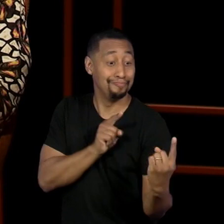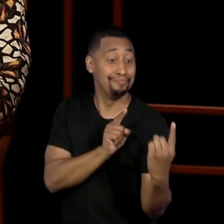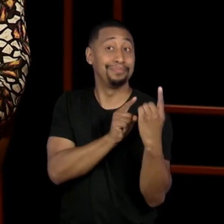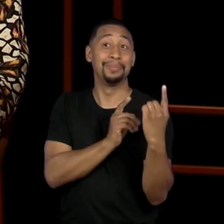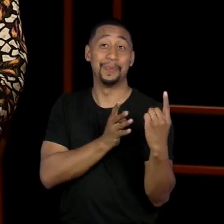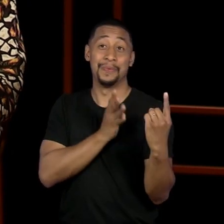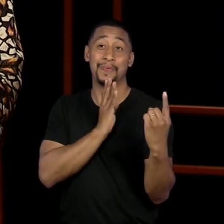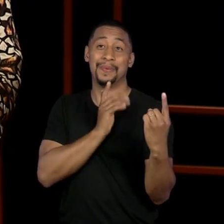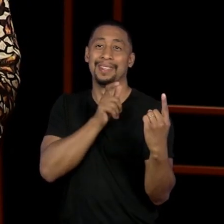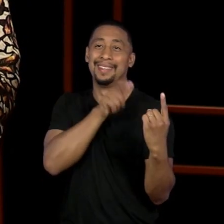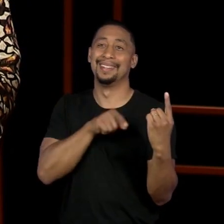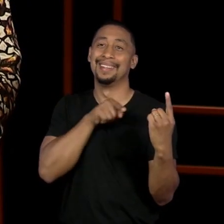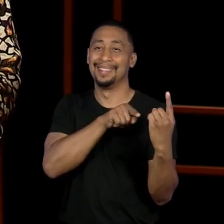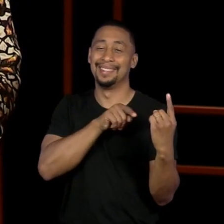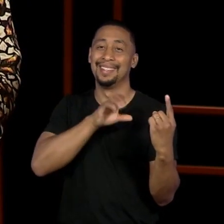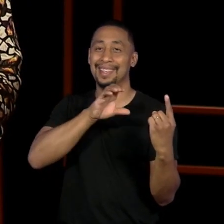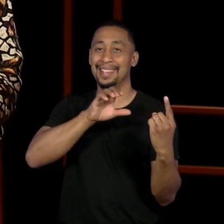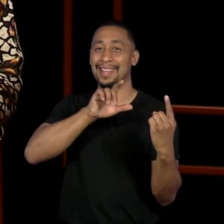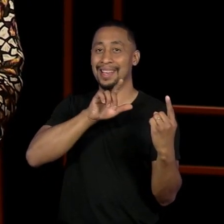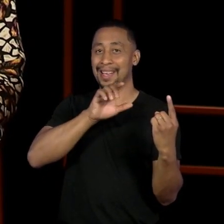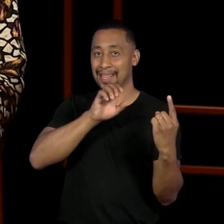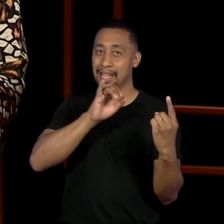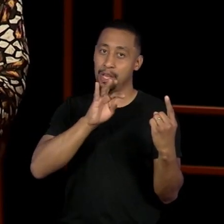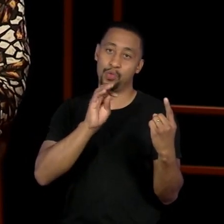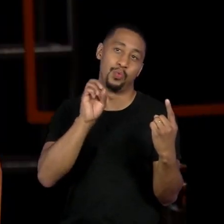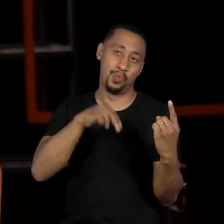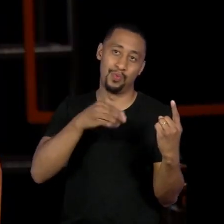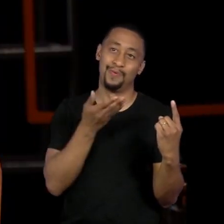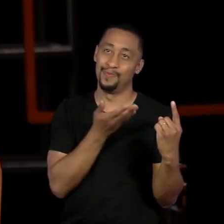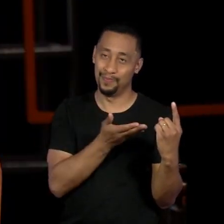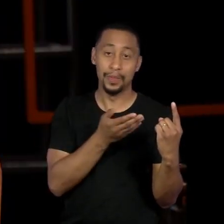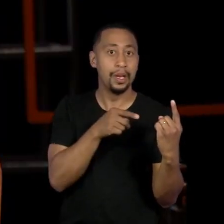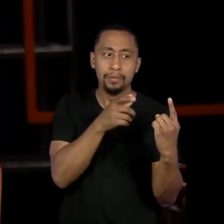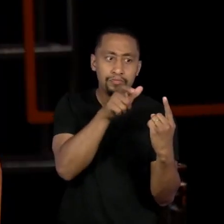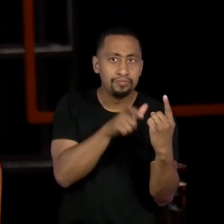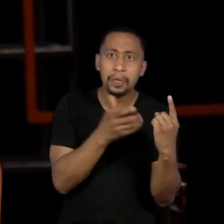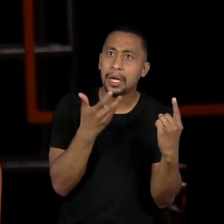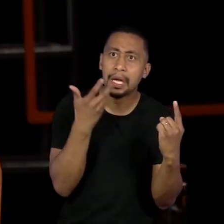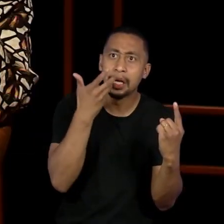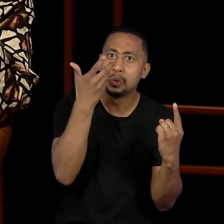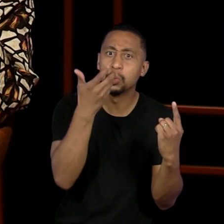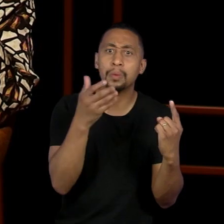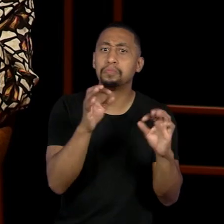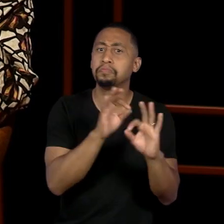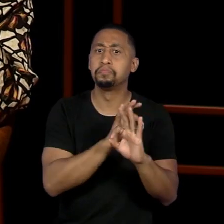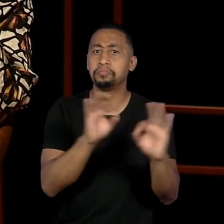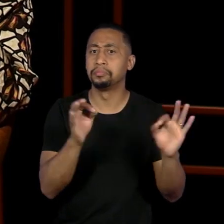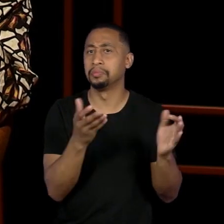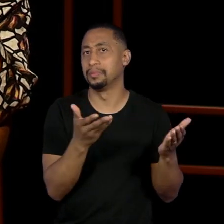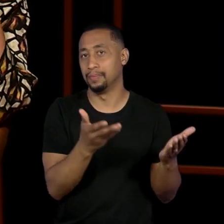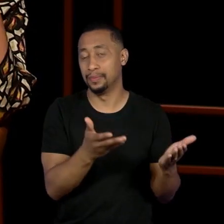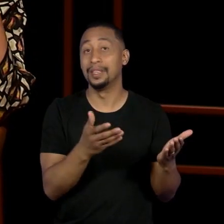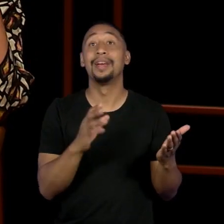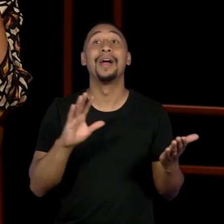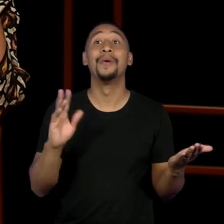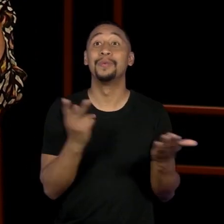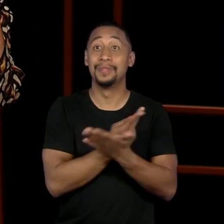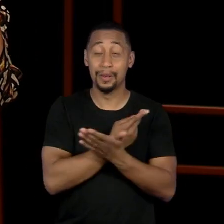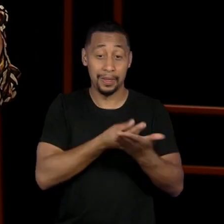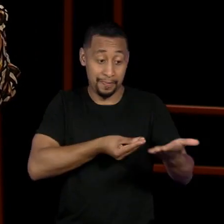o máximo, porque uma musicalidade incrível. Para mim, na minha memória, o Vira Virou